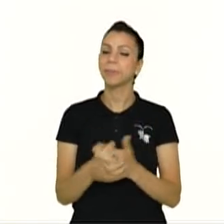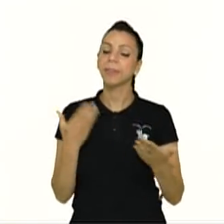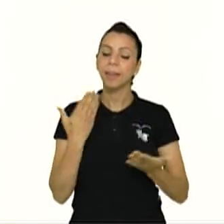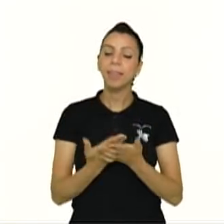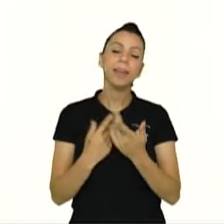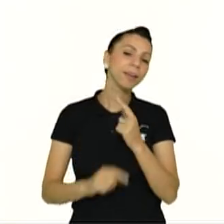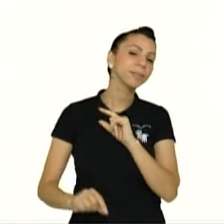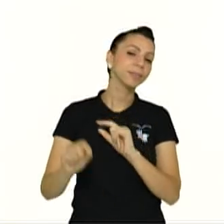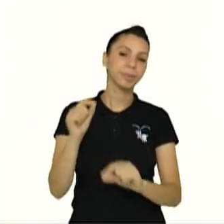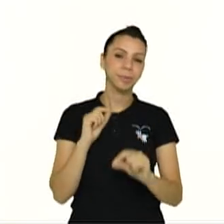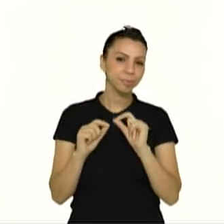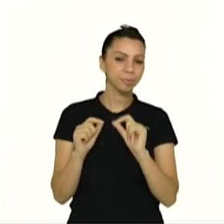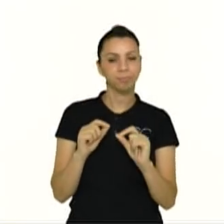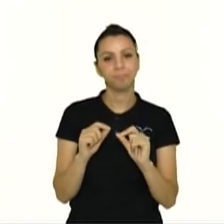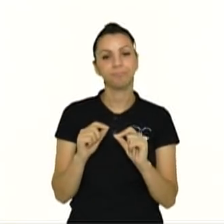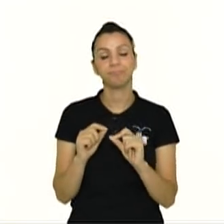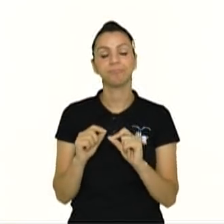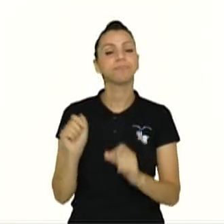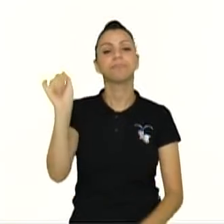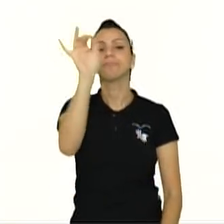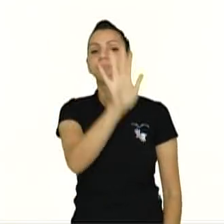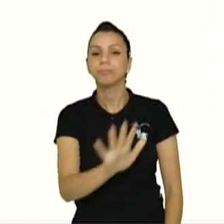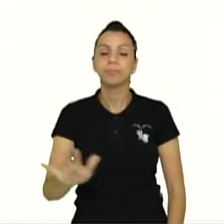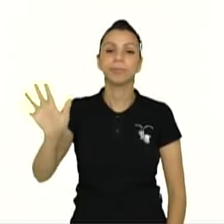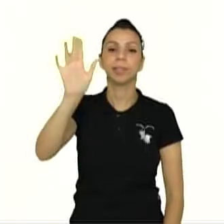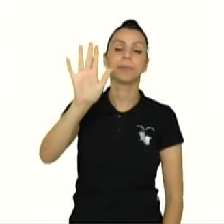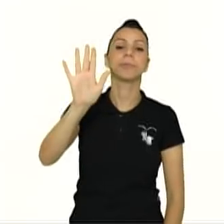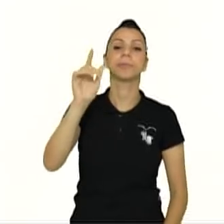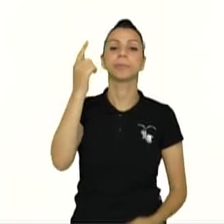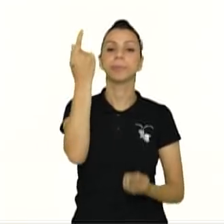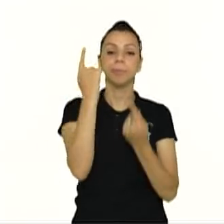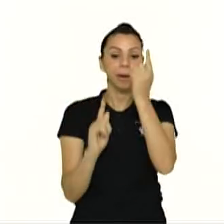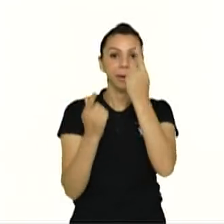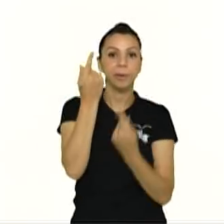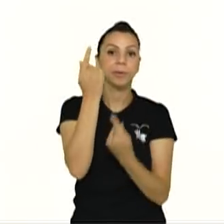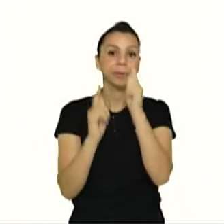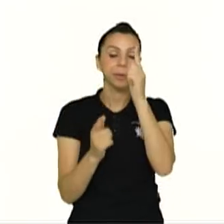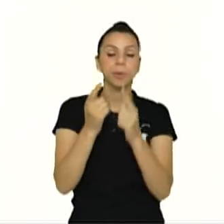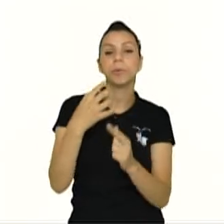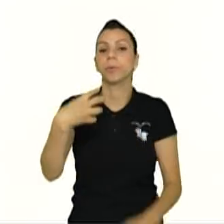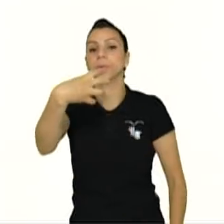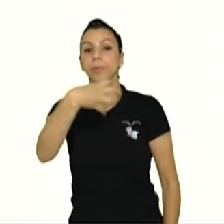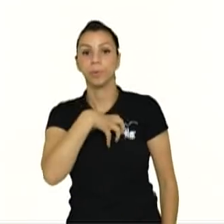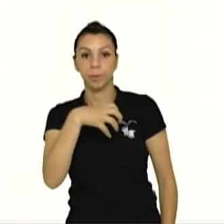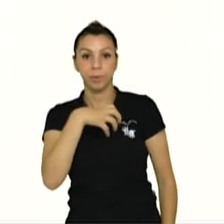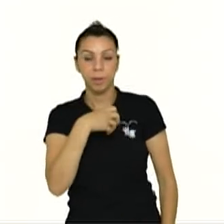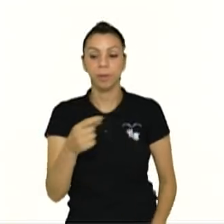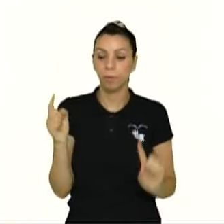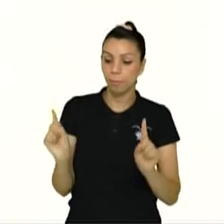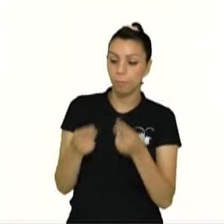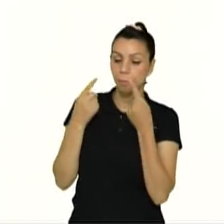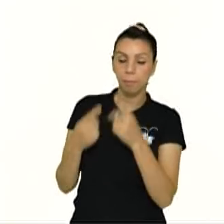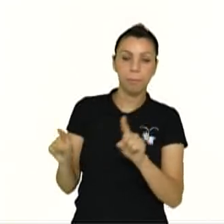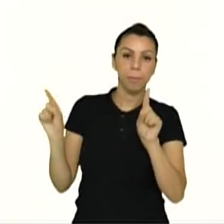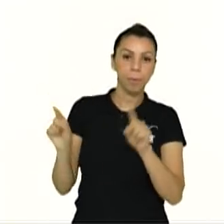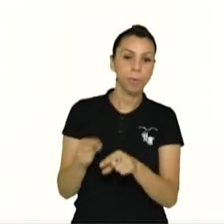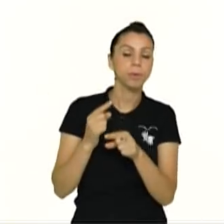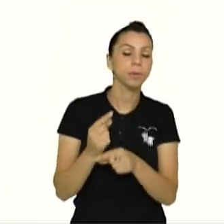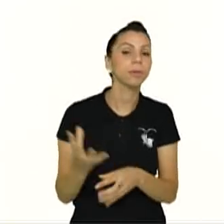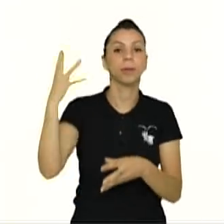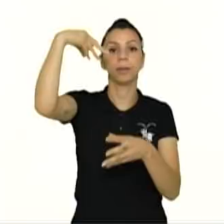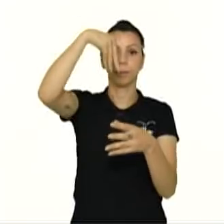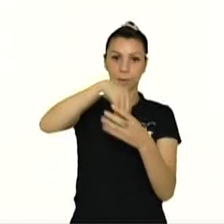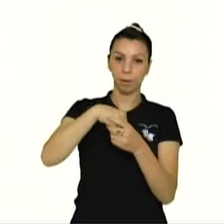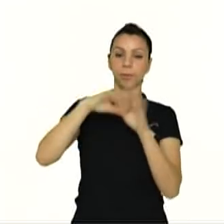o que essa imagem, o que o Carnaval, o que o estilo musical presente no Carnaval,